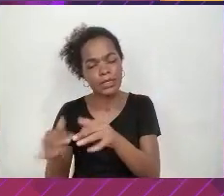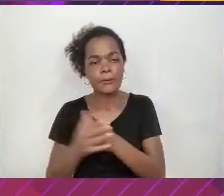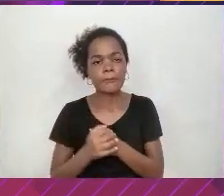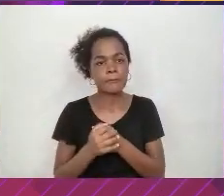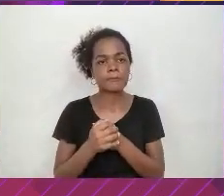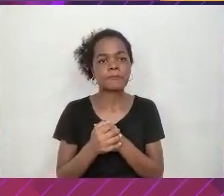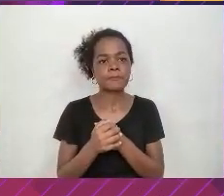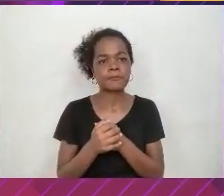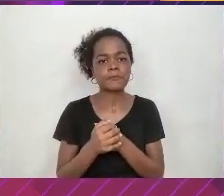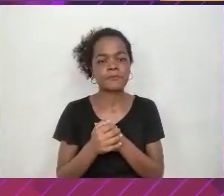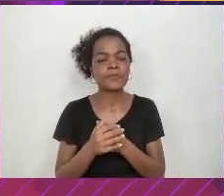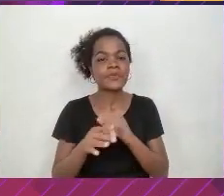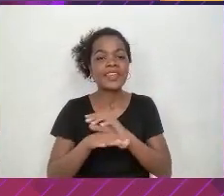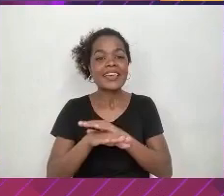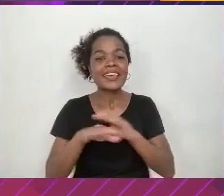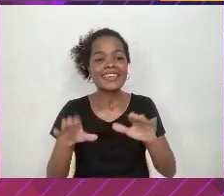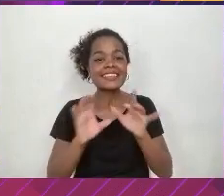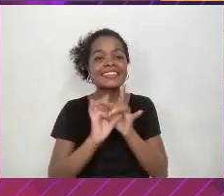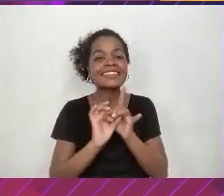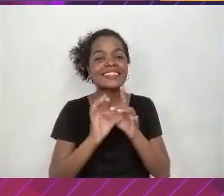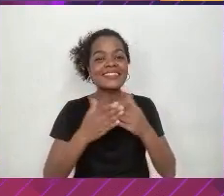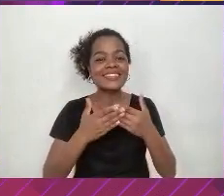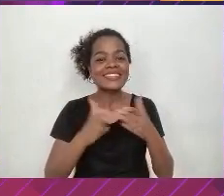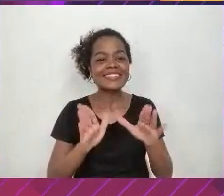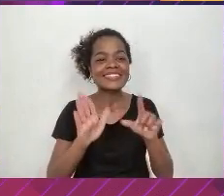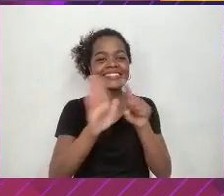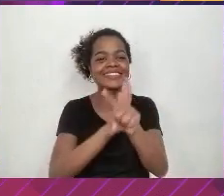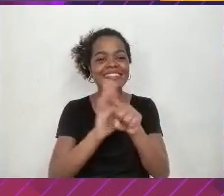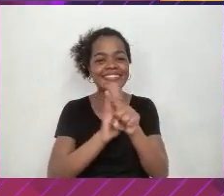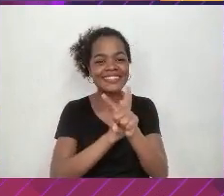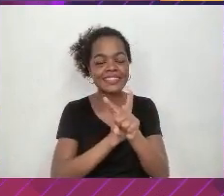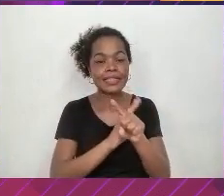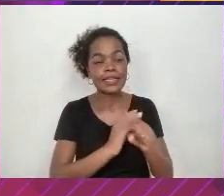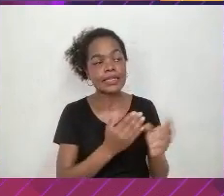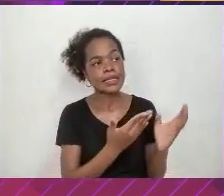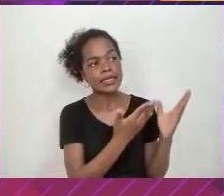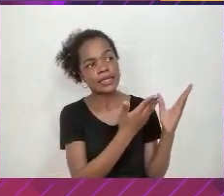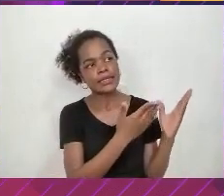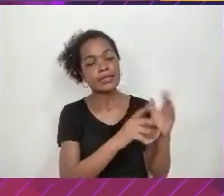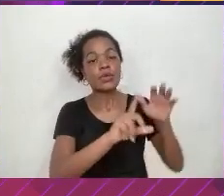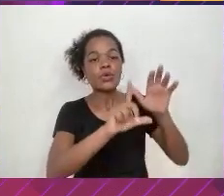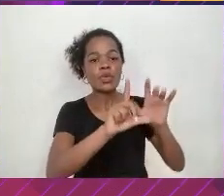isso. Vou deixar aberto aí para perguntas. Deixei o meu QR Code. Tem